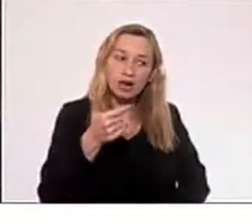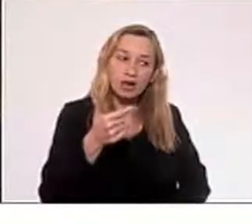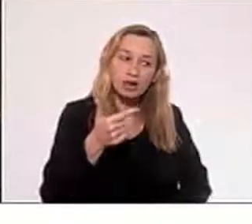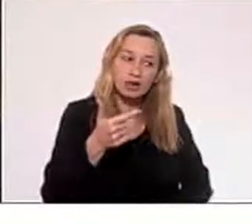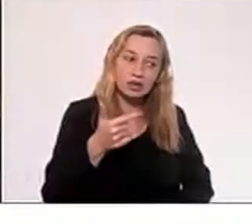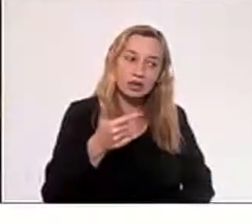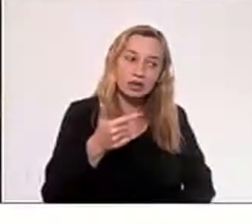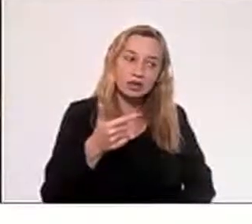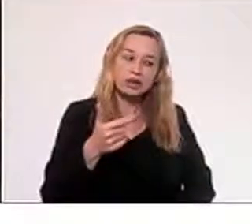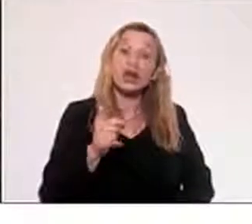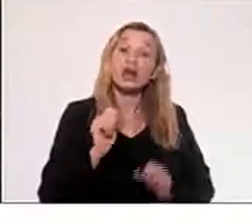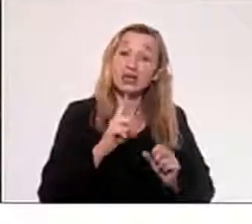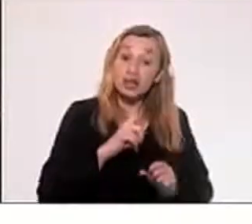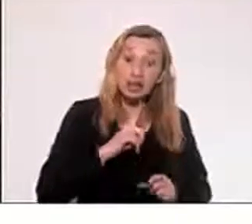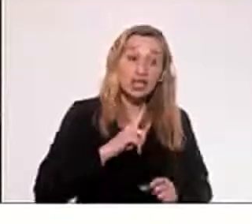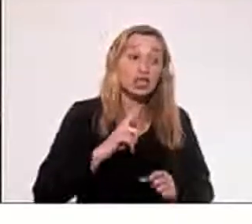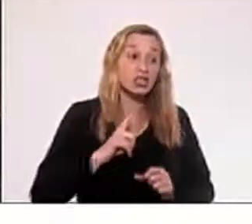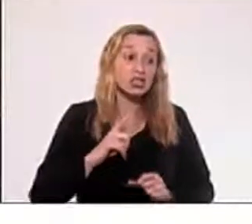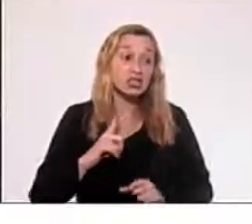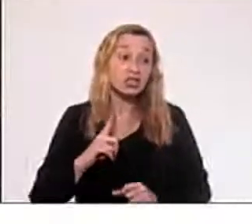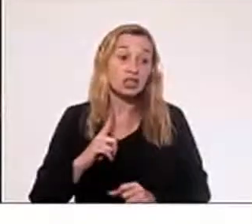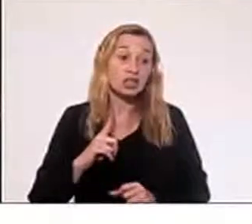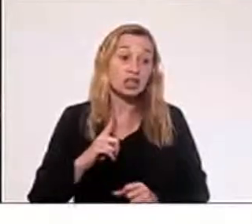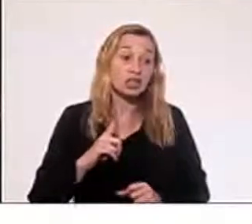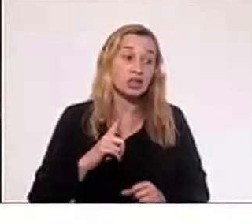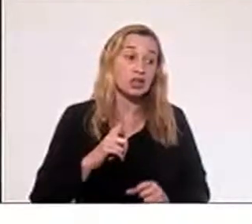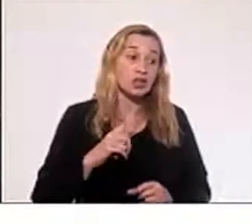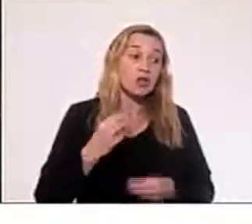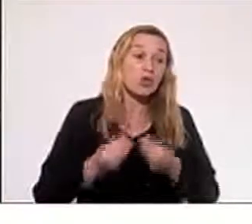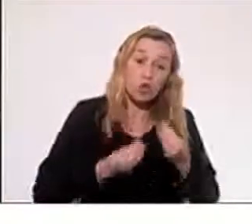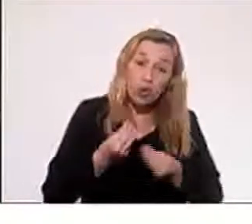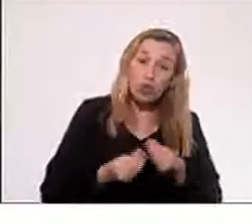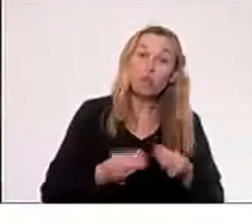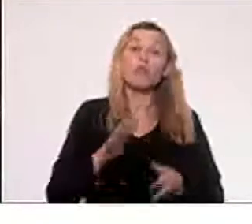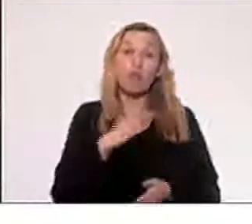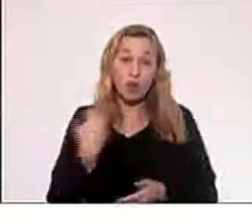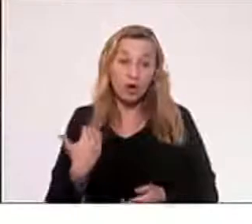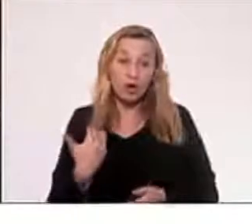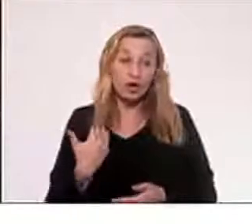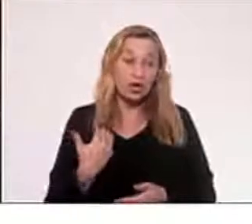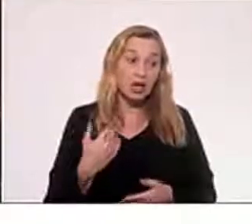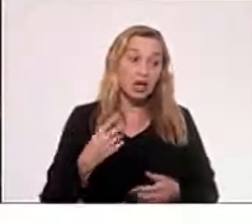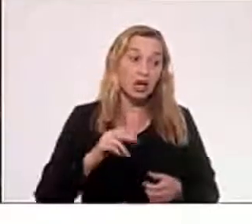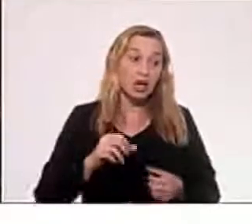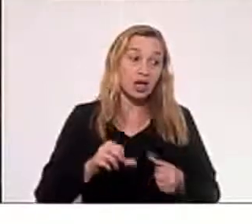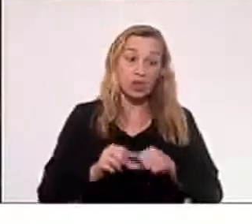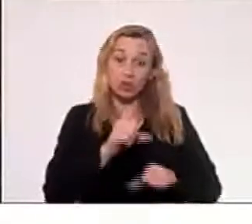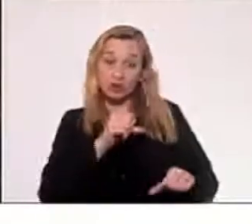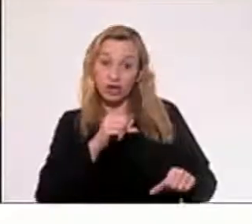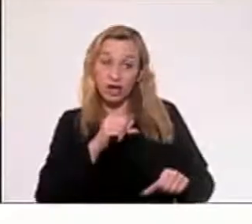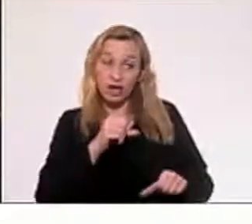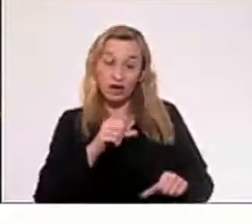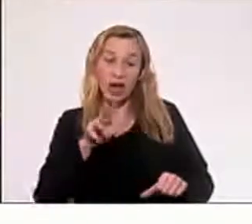toda a condição de ser assassinada. Ela, ao contrário de a